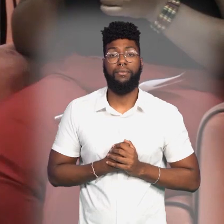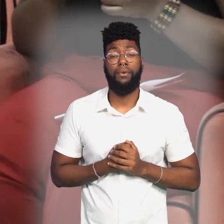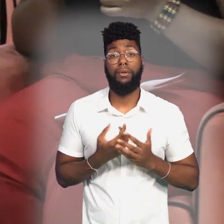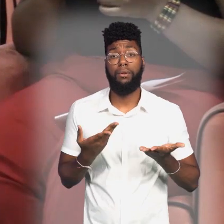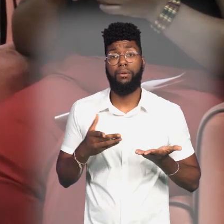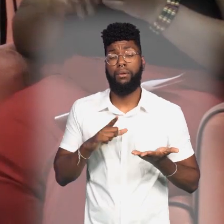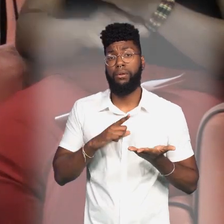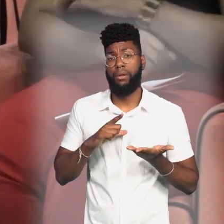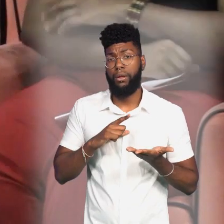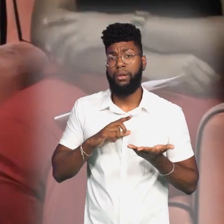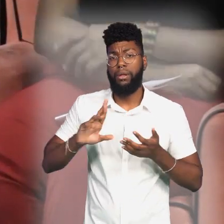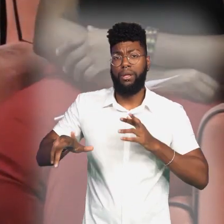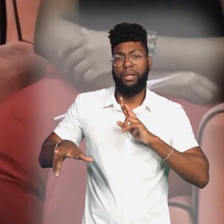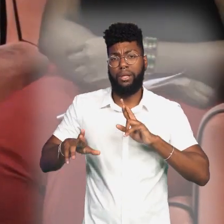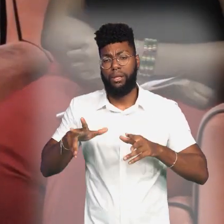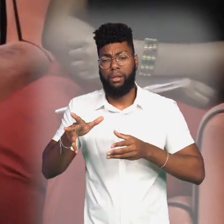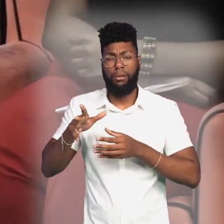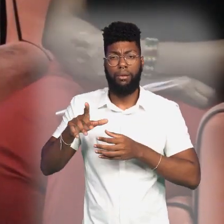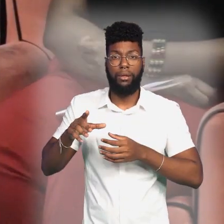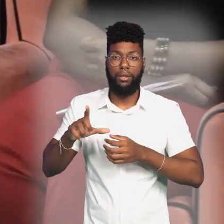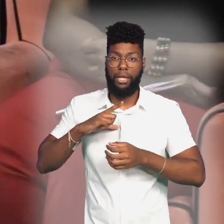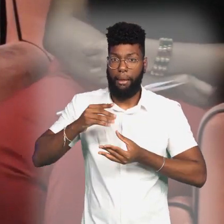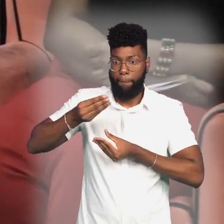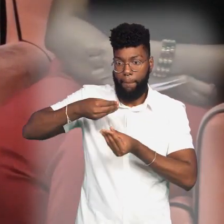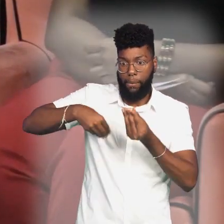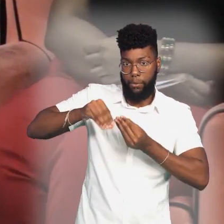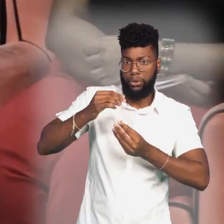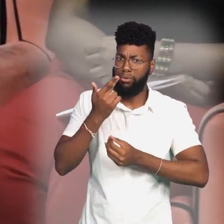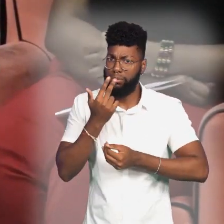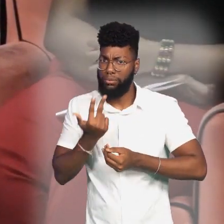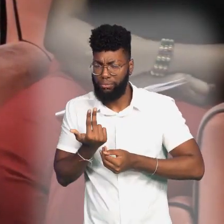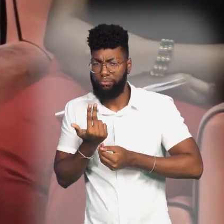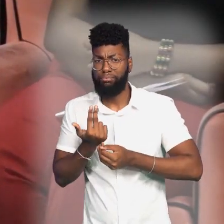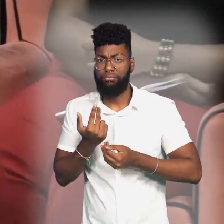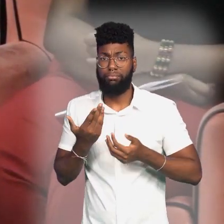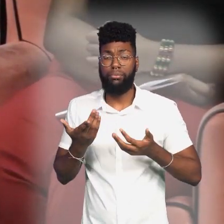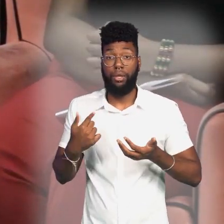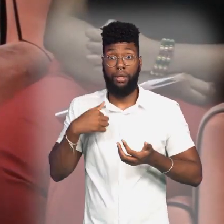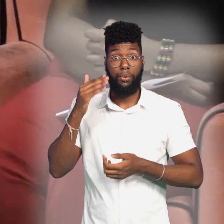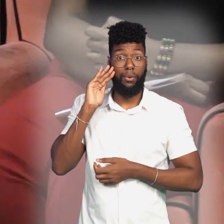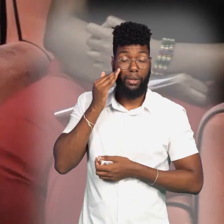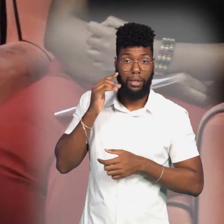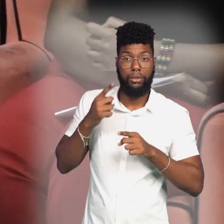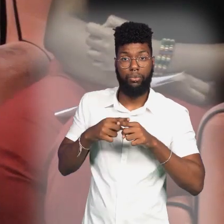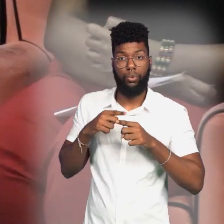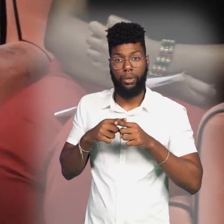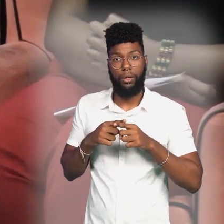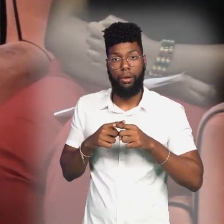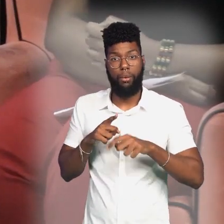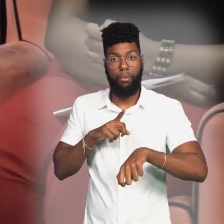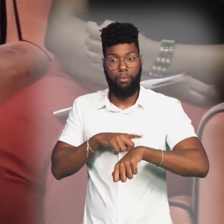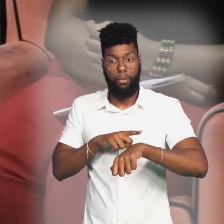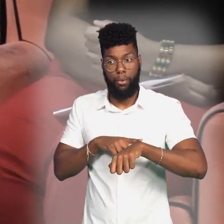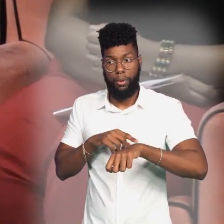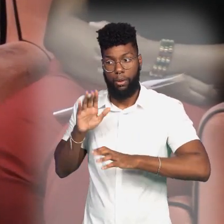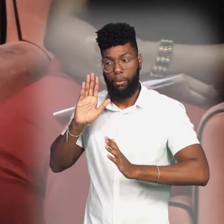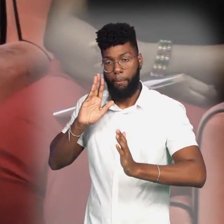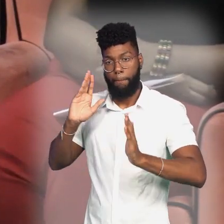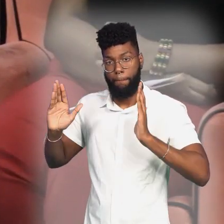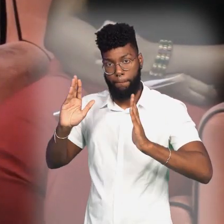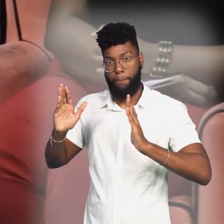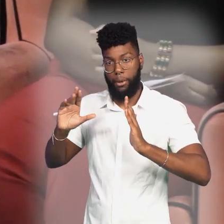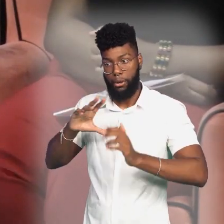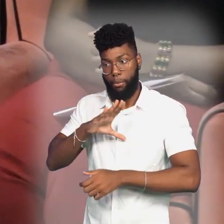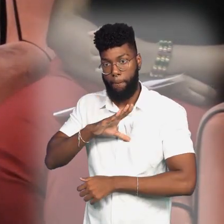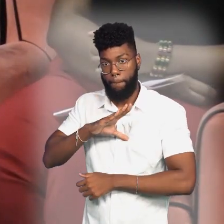tem essas misturas de... E aí eu entendi isso porque durante a colonização portuguesa, a luta